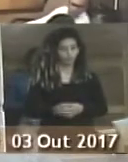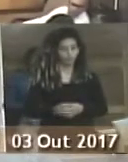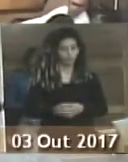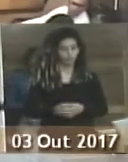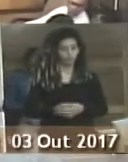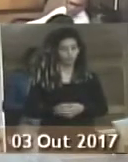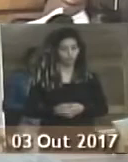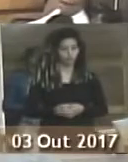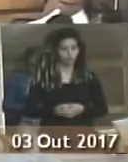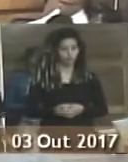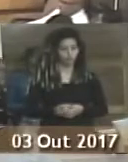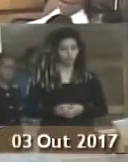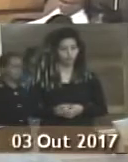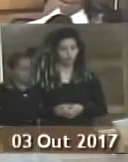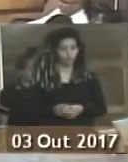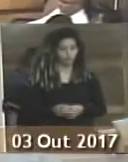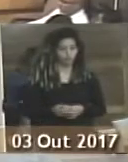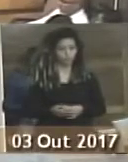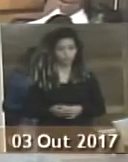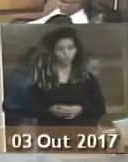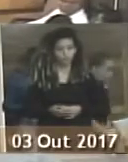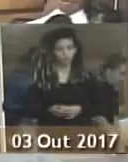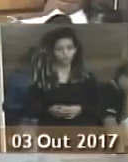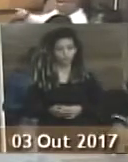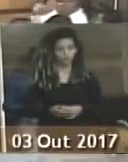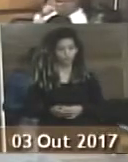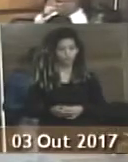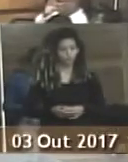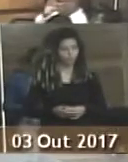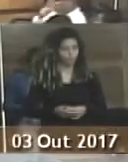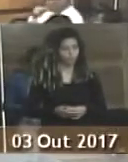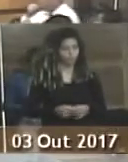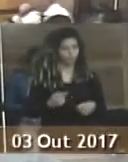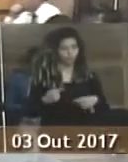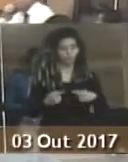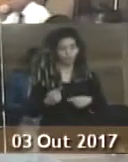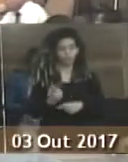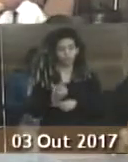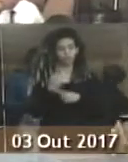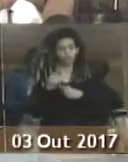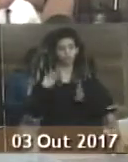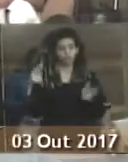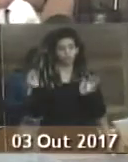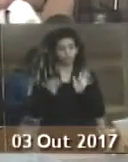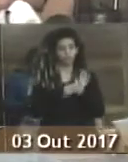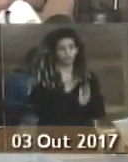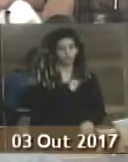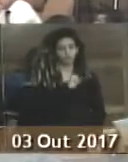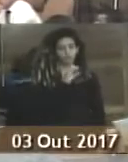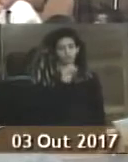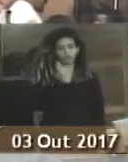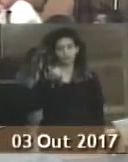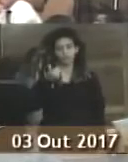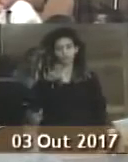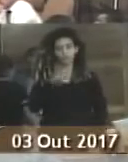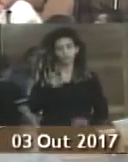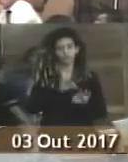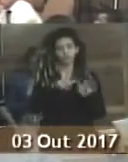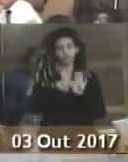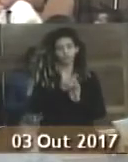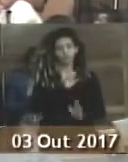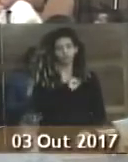Senhor presidente, antes da votação, a gente tem que fazer a leitura da matéria. Em discussão única, a emenda supressiva número 01/2017 ao projeto de lei